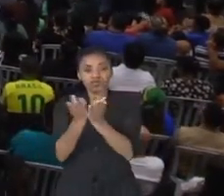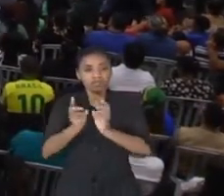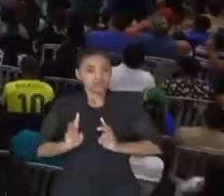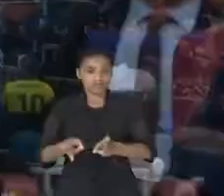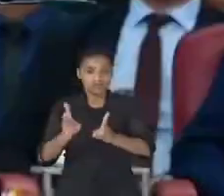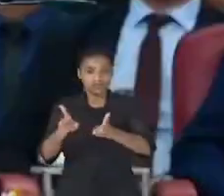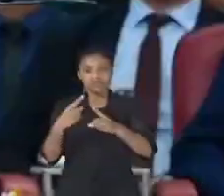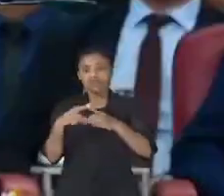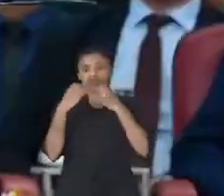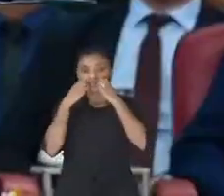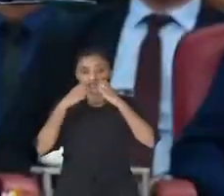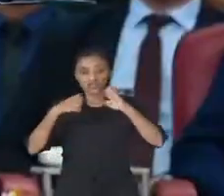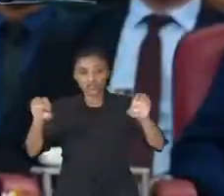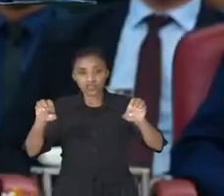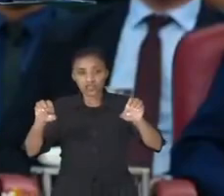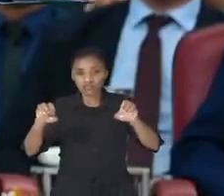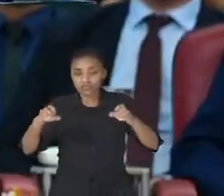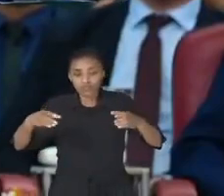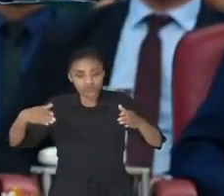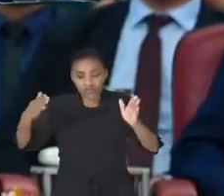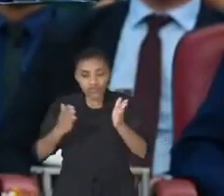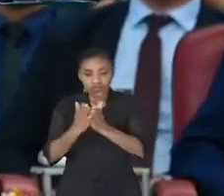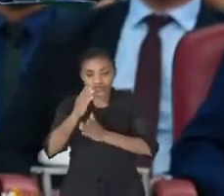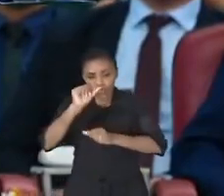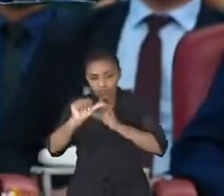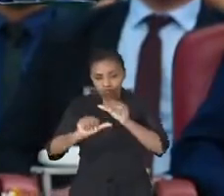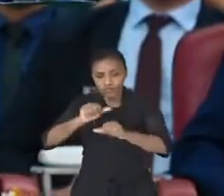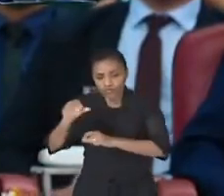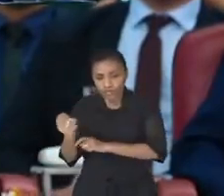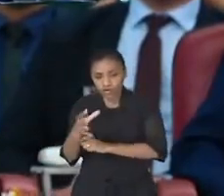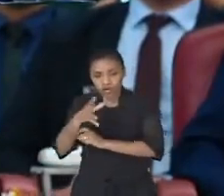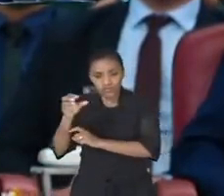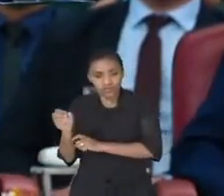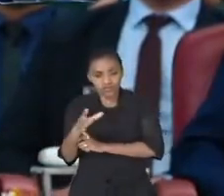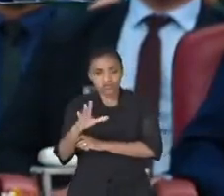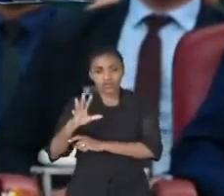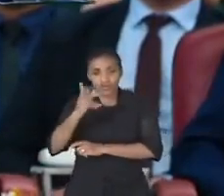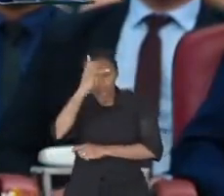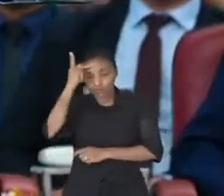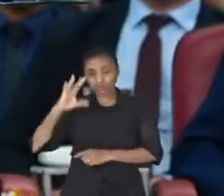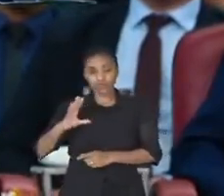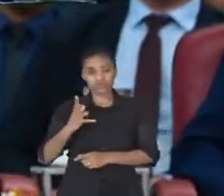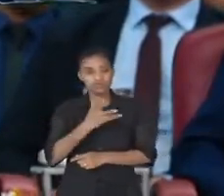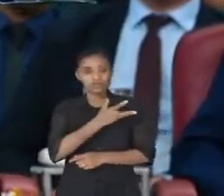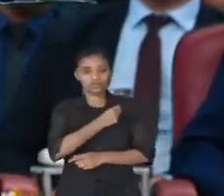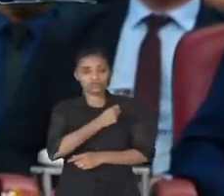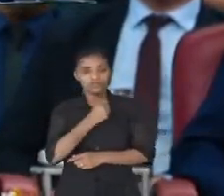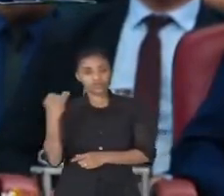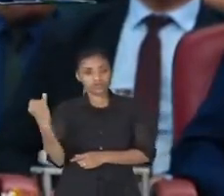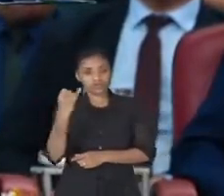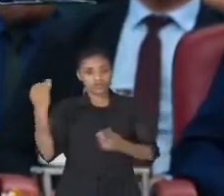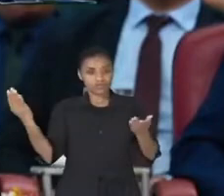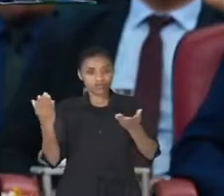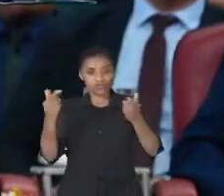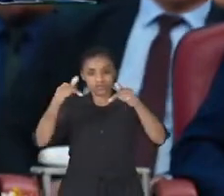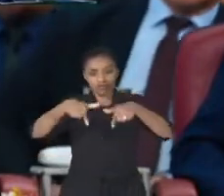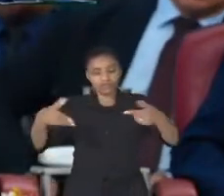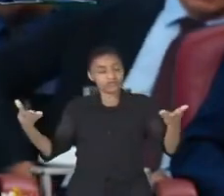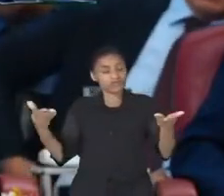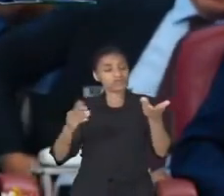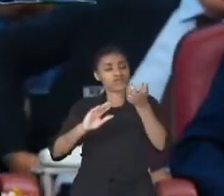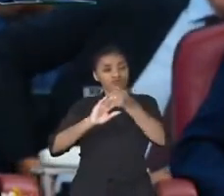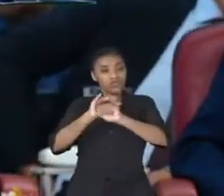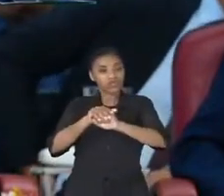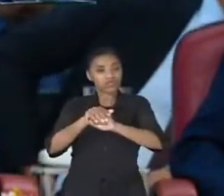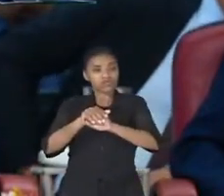evangelho, ele é autossuficiente. Ele se renova, as pessoas são salvas. O que vale mesmo estar aqui nesta noite? É claro